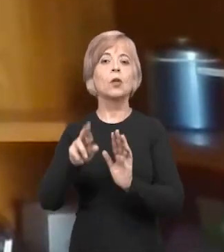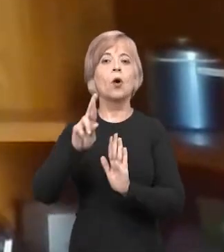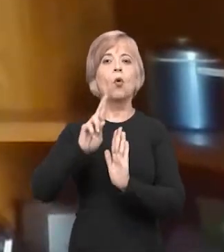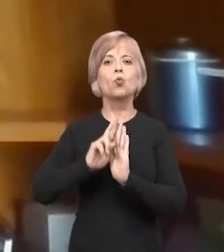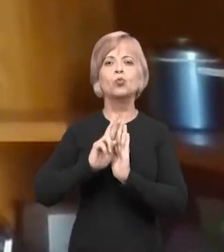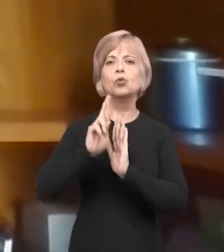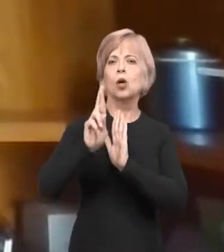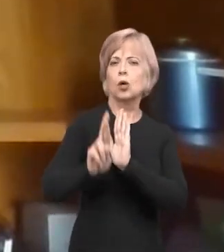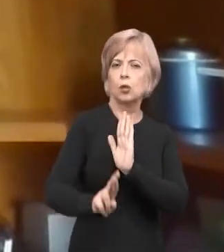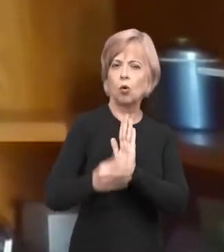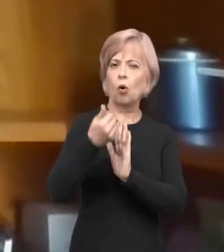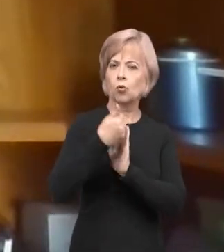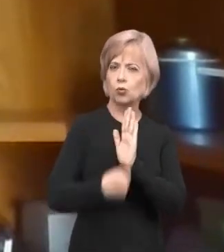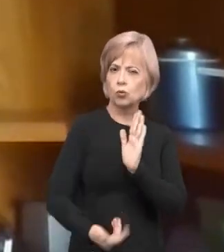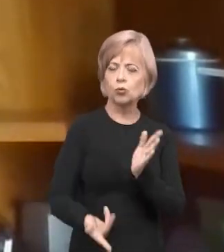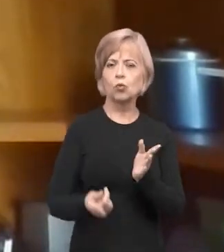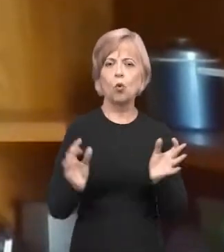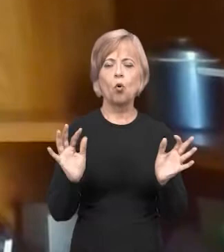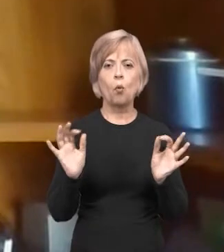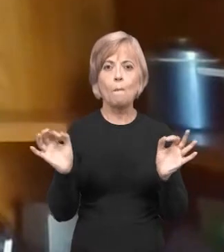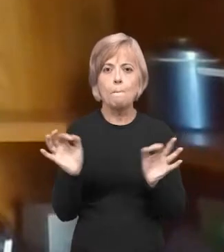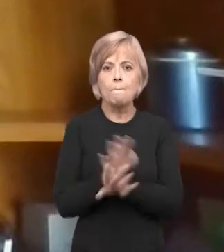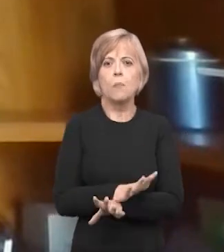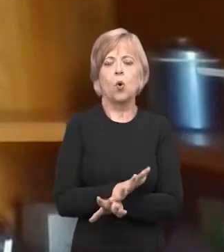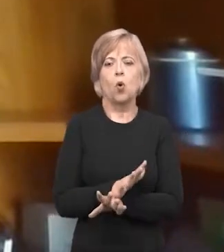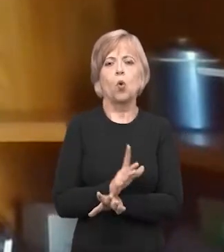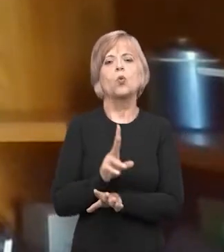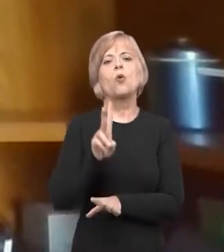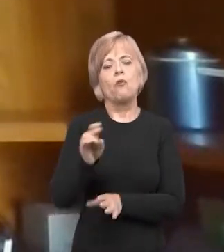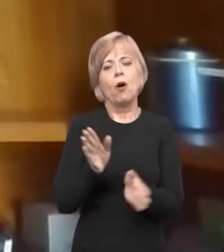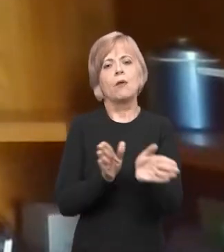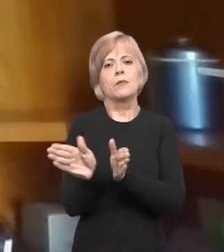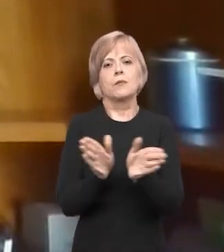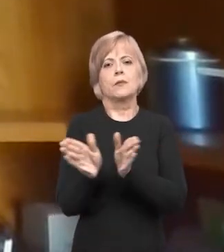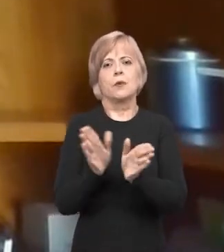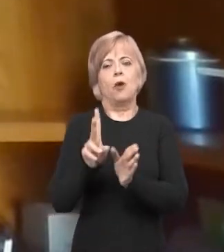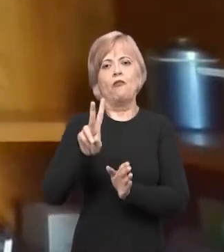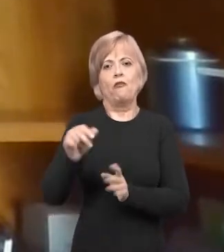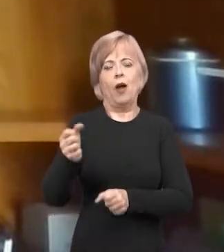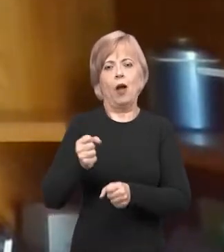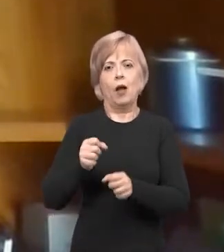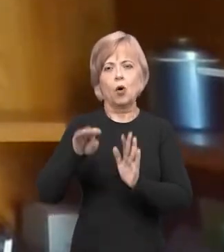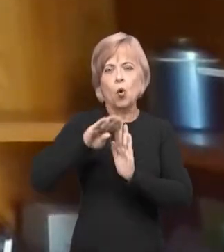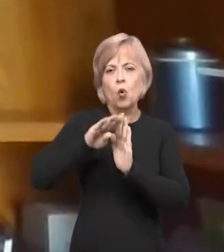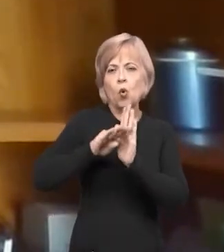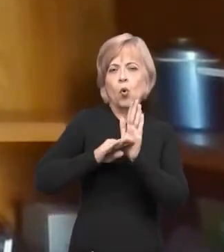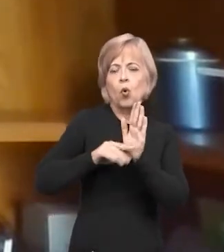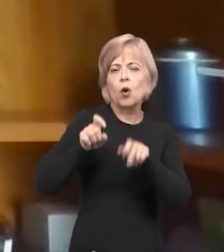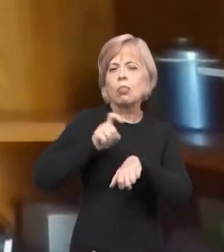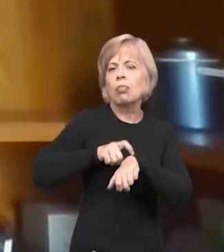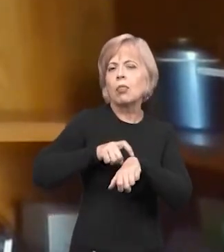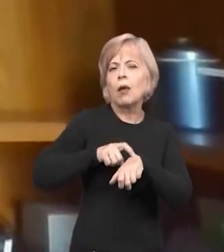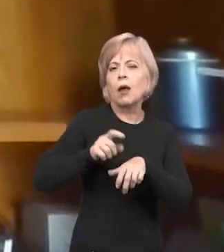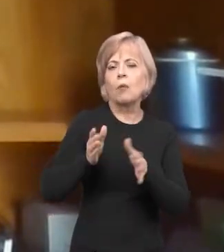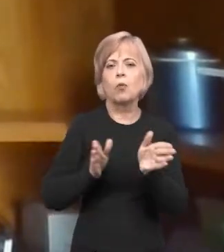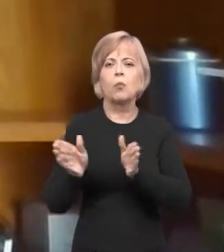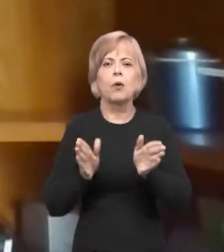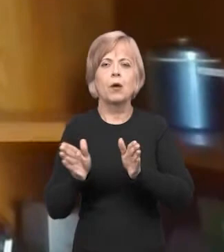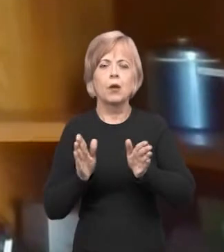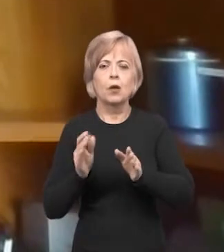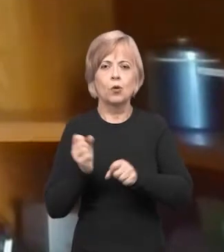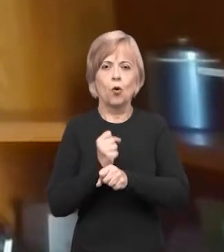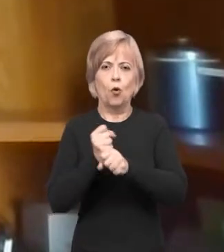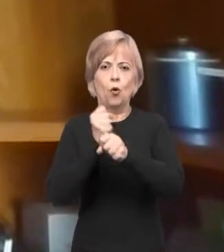diagnóstico completo da questão de acessibilidade, o que vai dar a possibilidade de construir um cronograma de obras para adequação